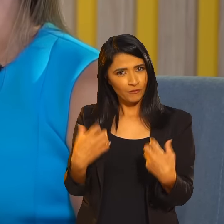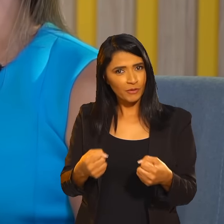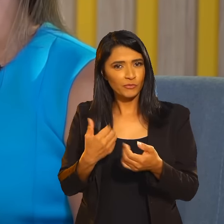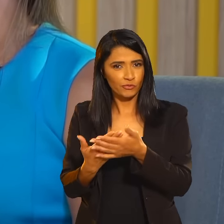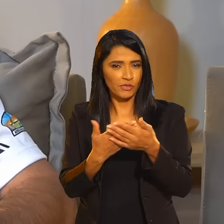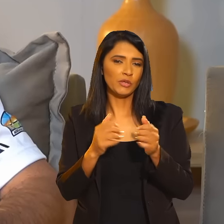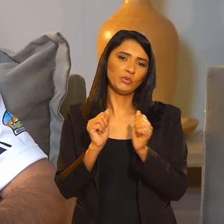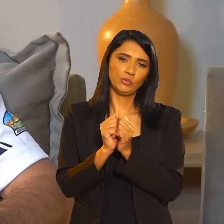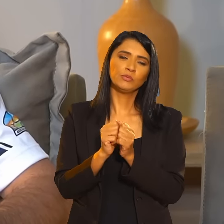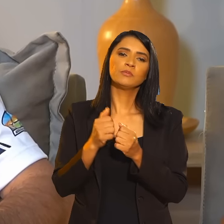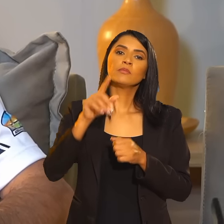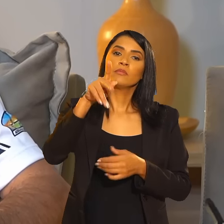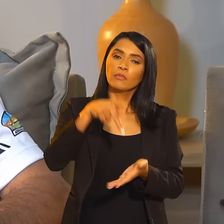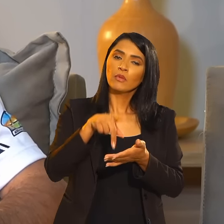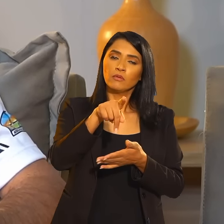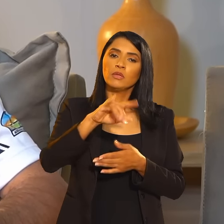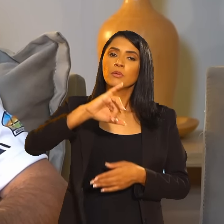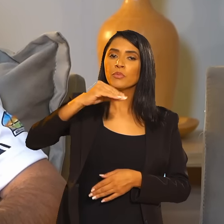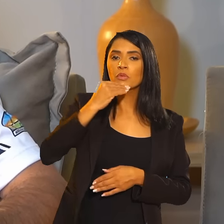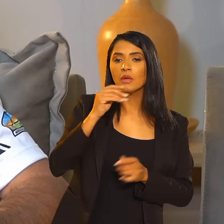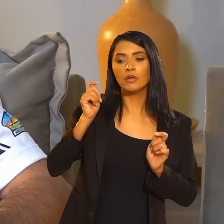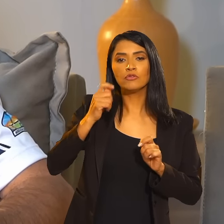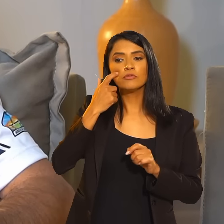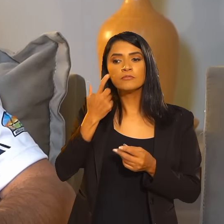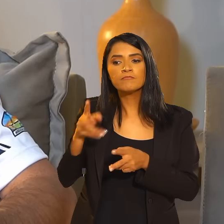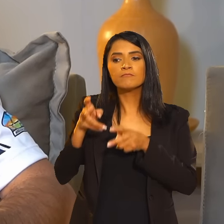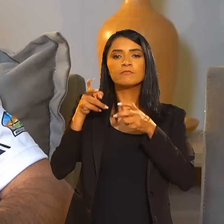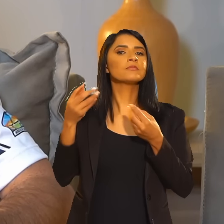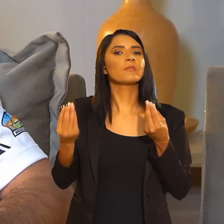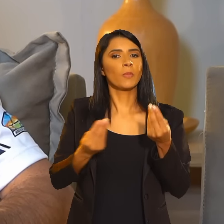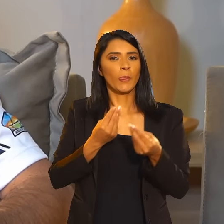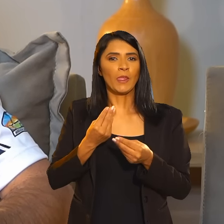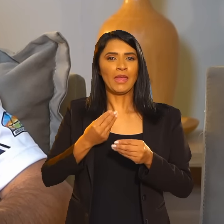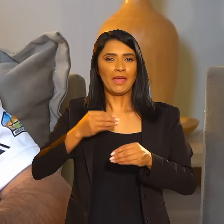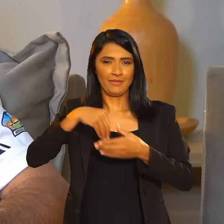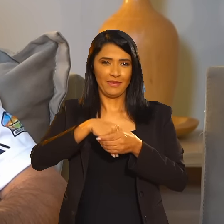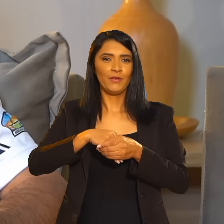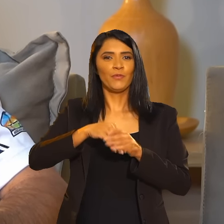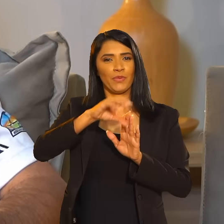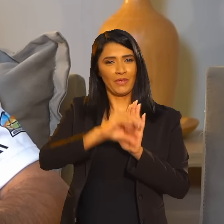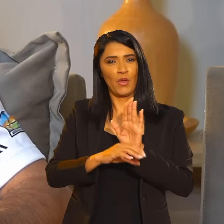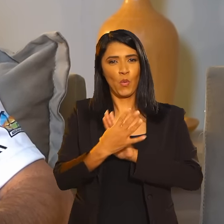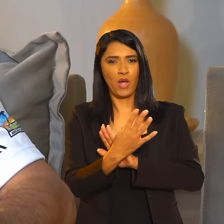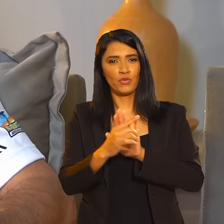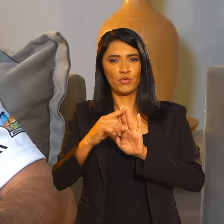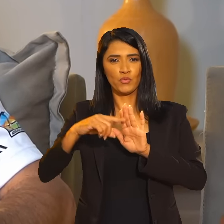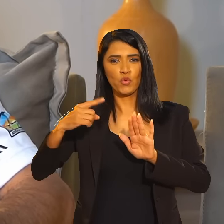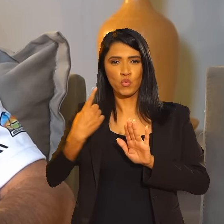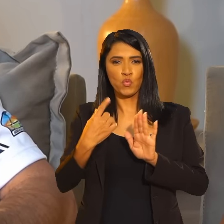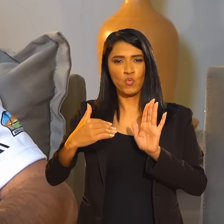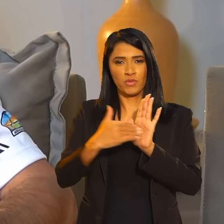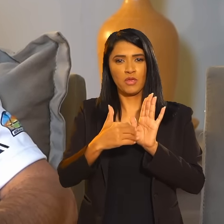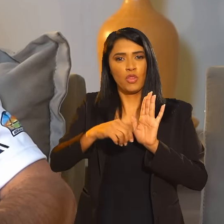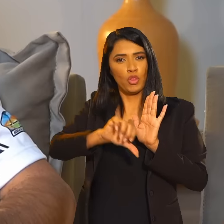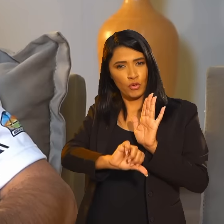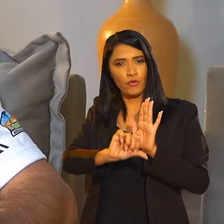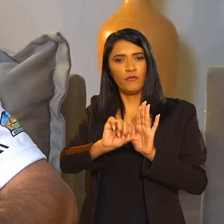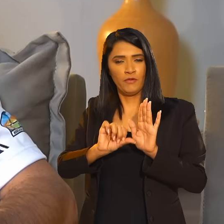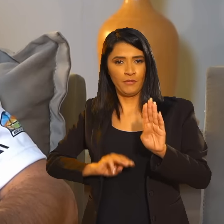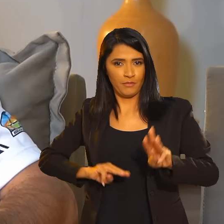do semeador? É verdade. E aí você tem a oportunidade de vê-la aí em Marcos 4, de 1 a 9. O que eu